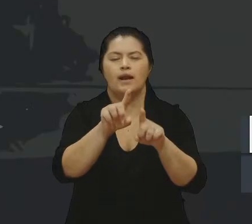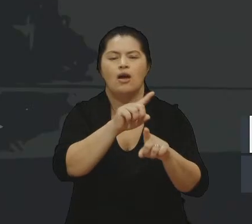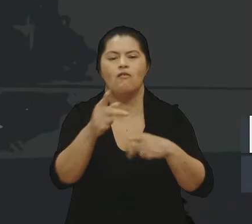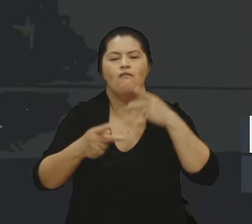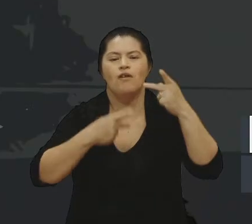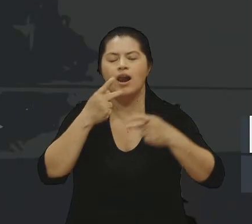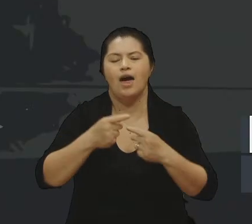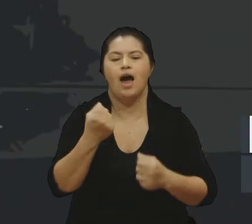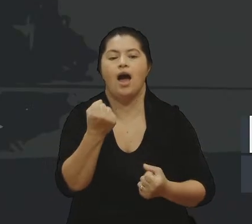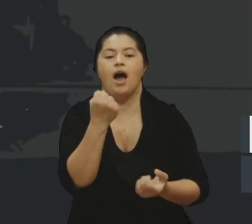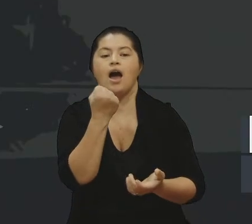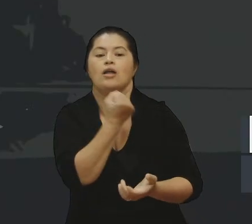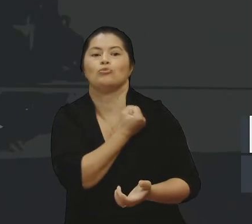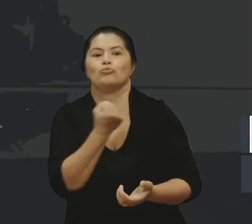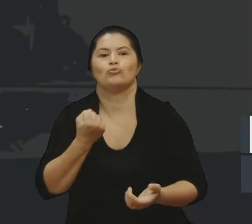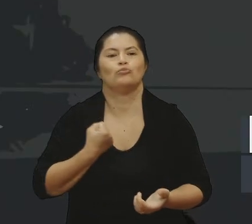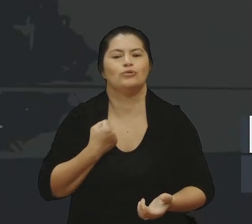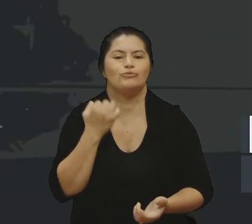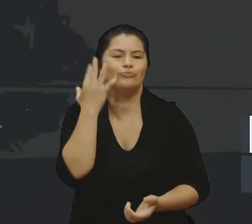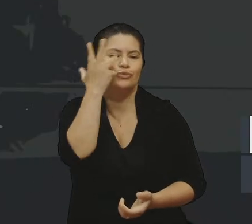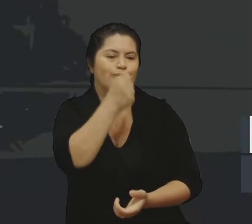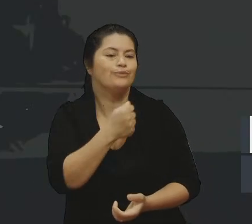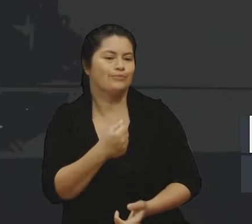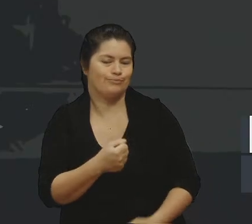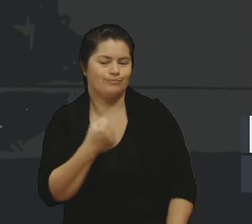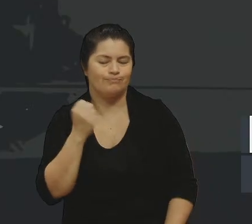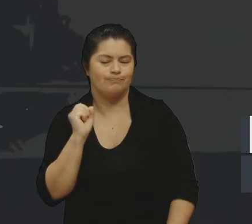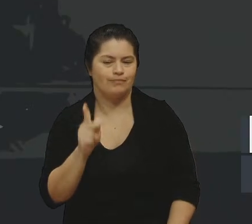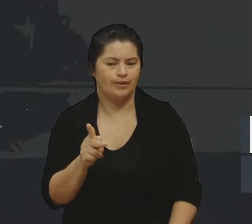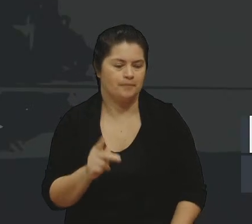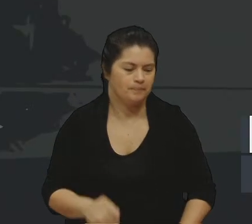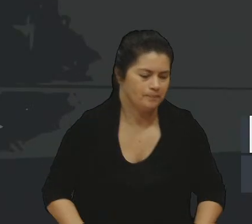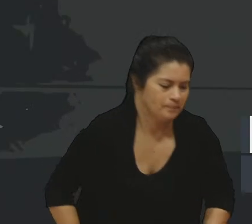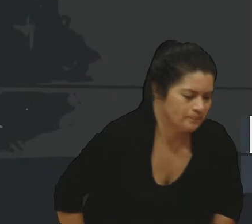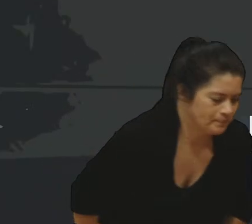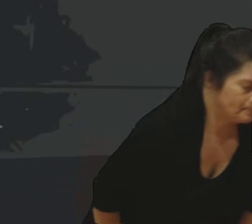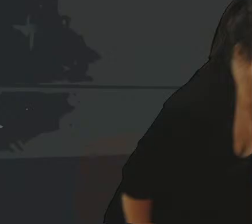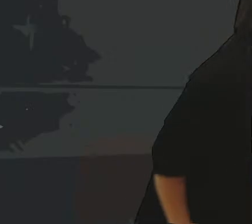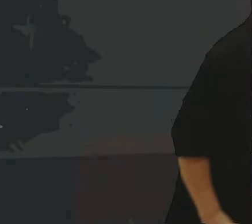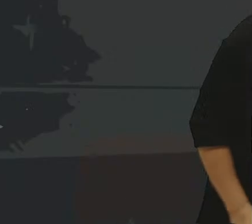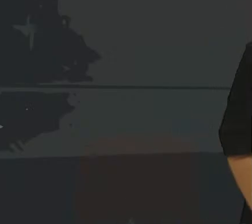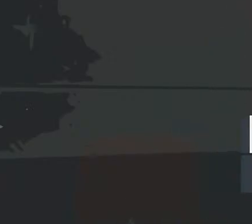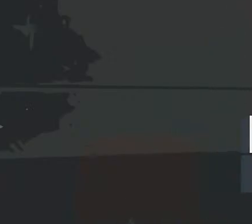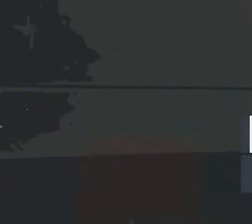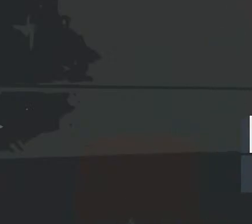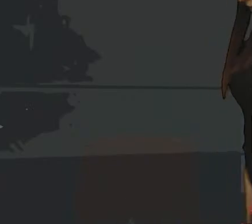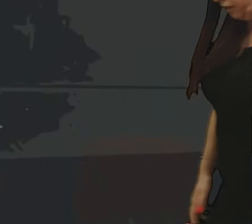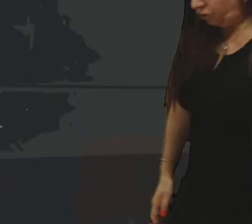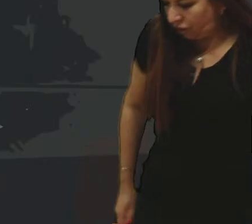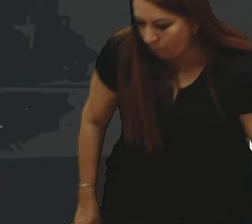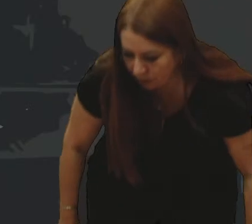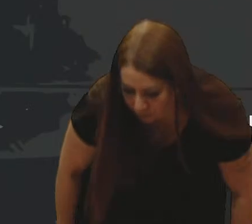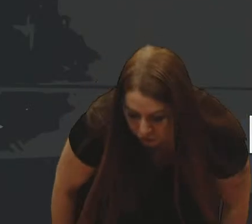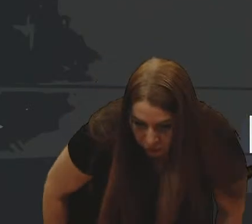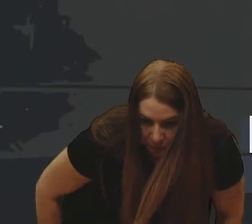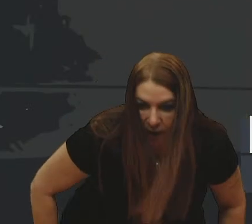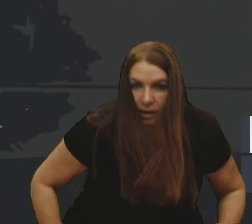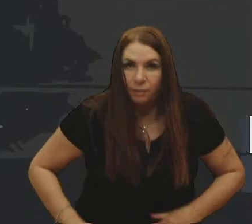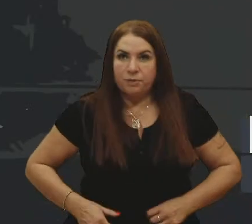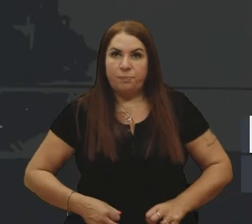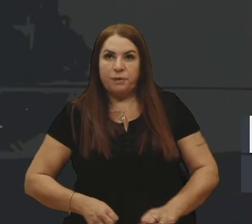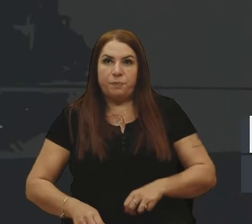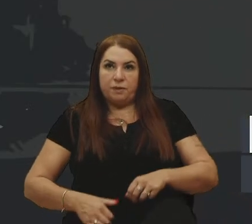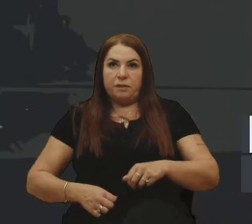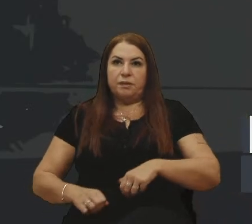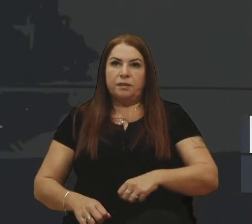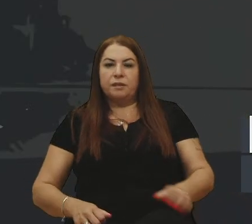números da Tudo em Grãos que são bonitos aqui. Tá bom? Pode passar. Então faltou exatamente isso, gente. Esse erro que